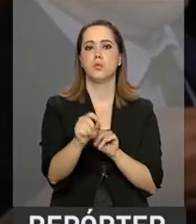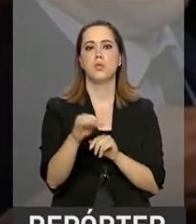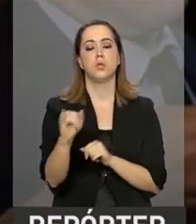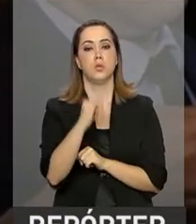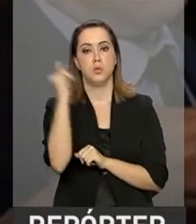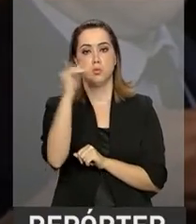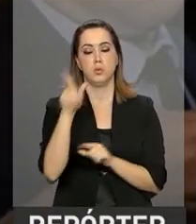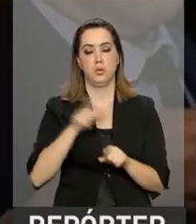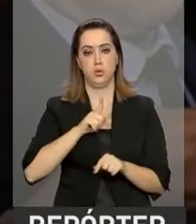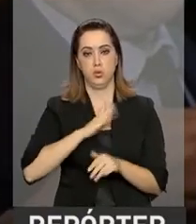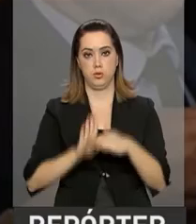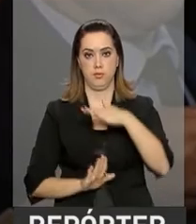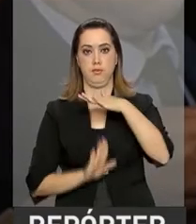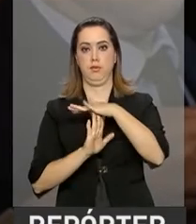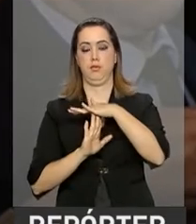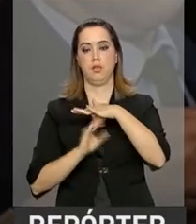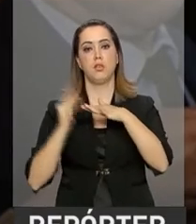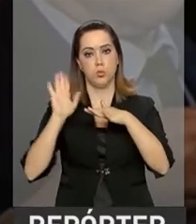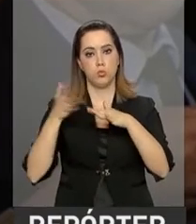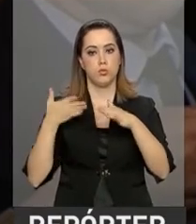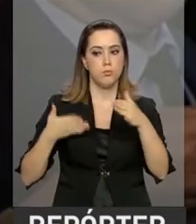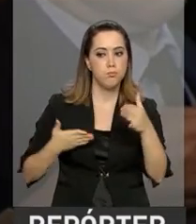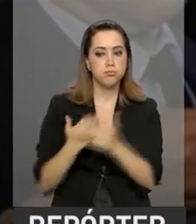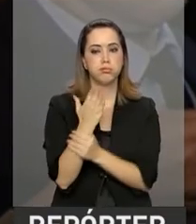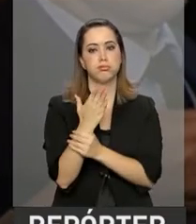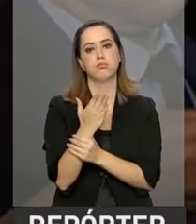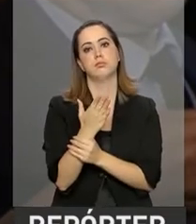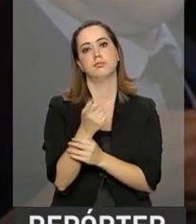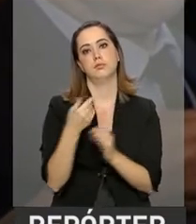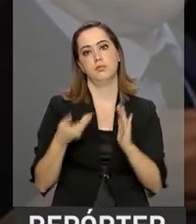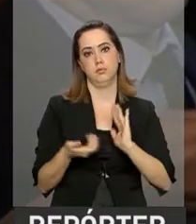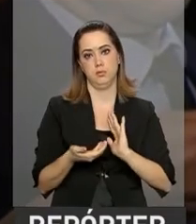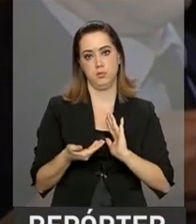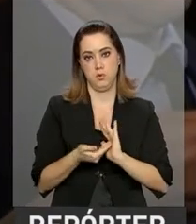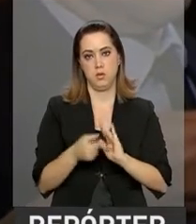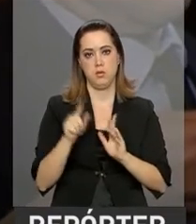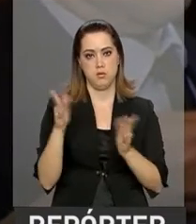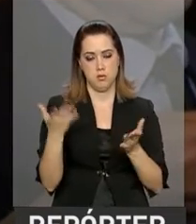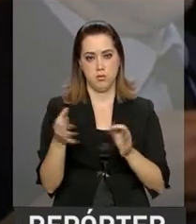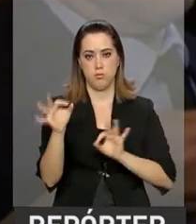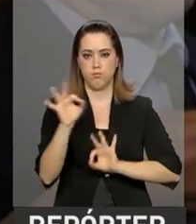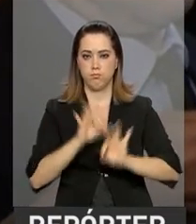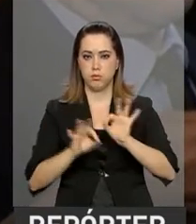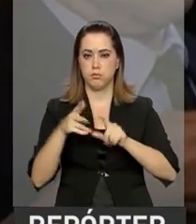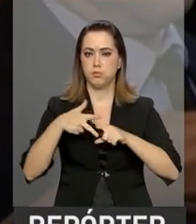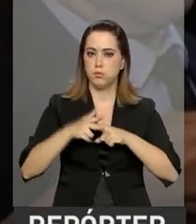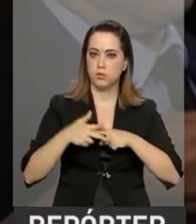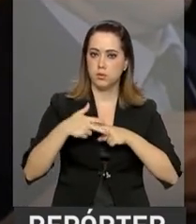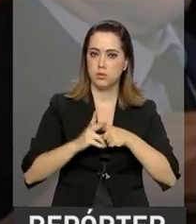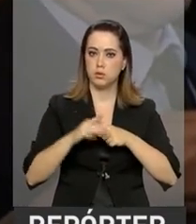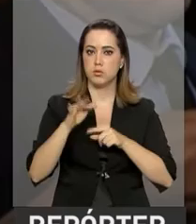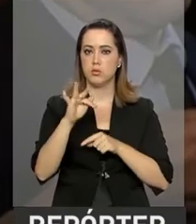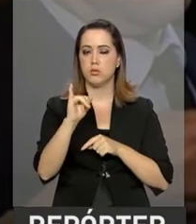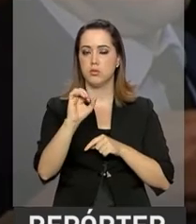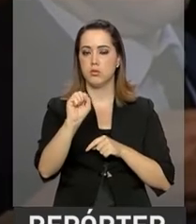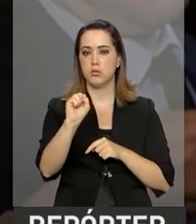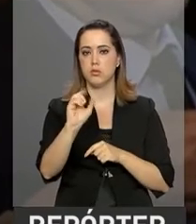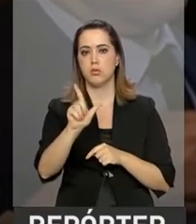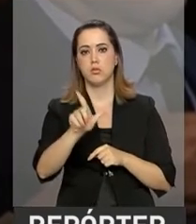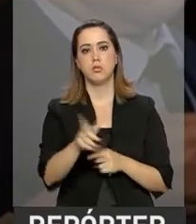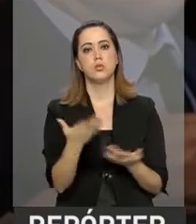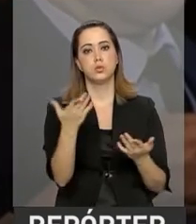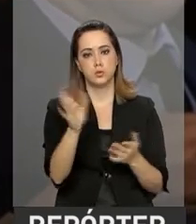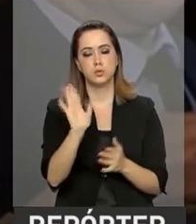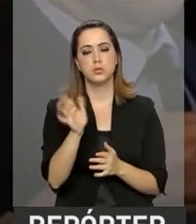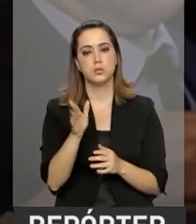é o tempo o teto foi aprovado portanto o ajuste fiscal dos estados está em andamento com dora guardar agora a